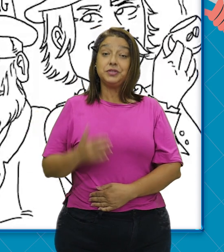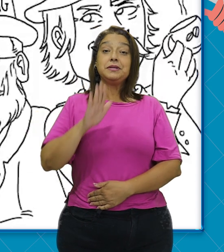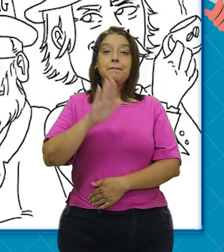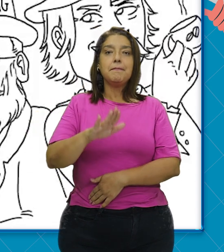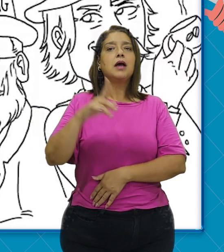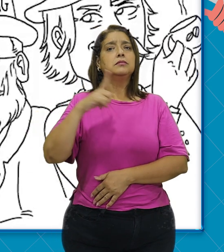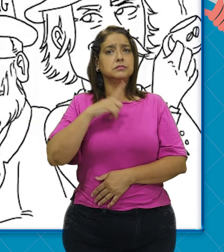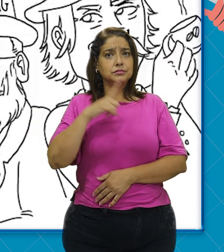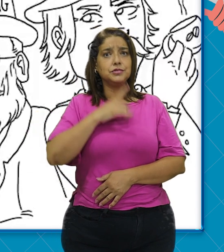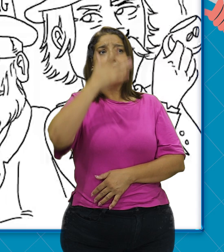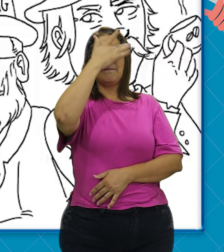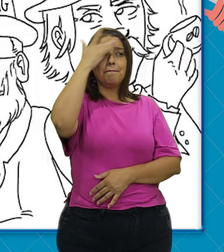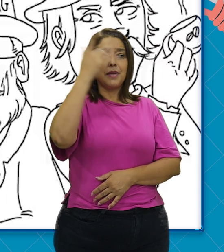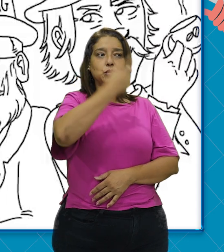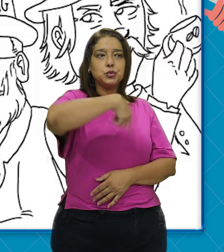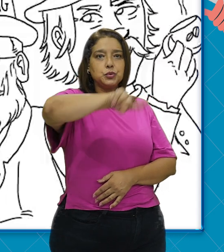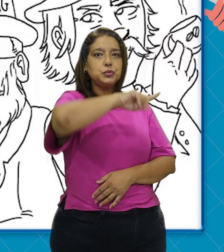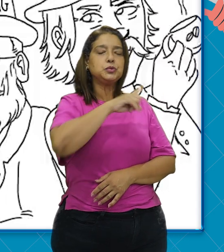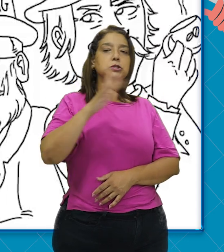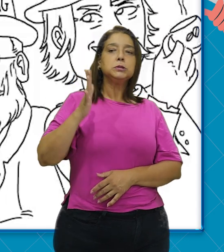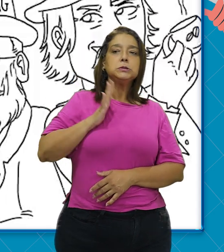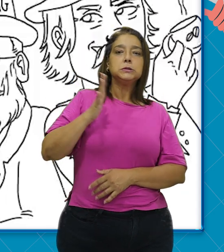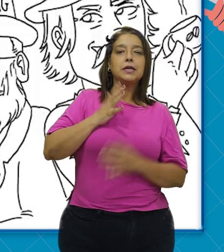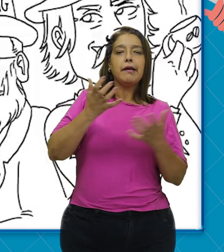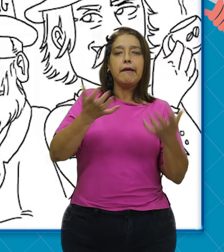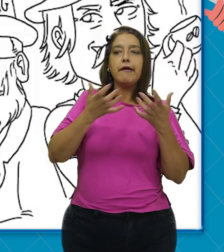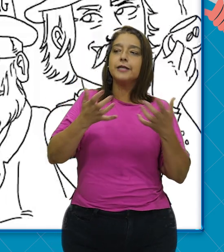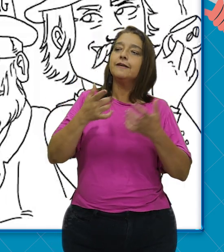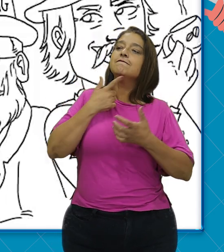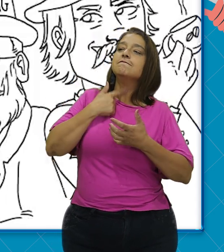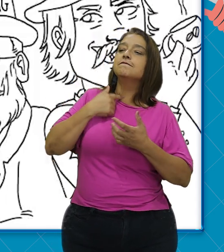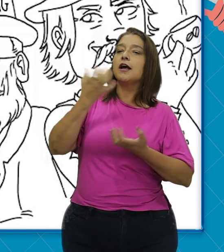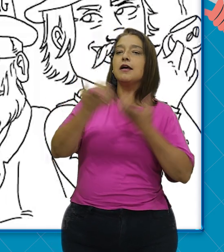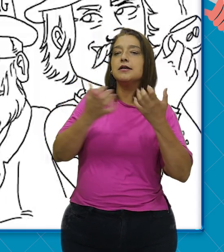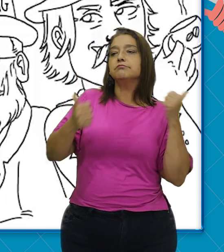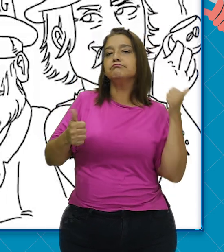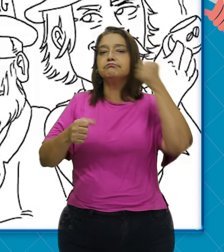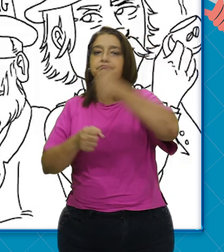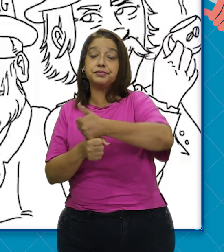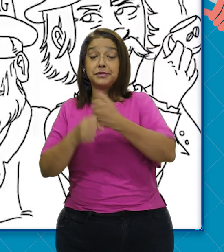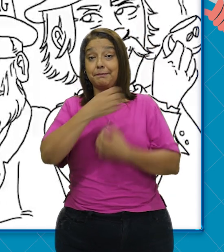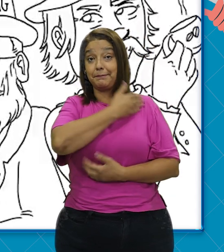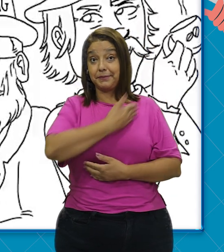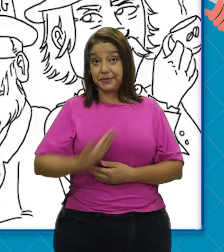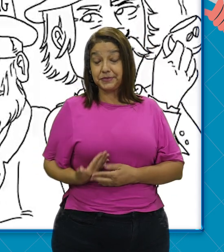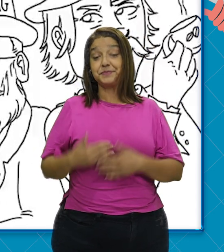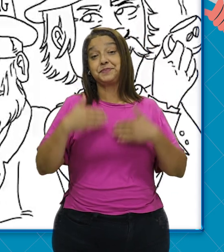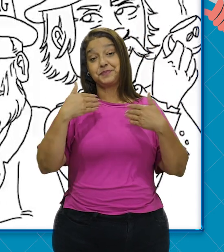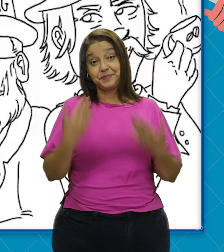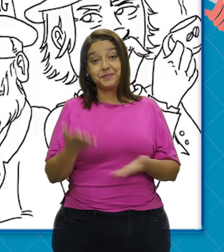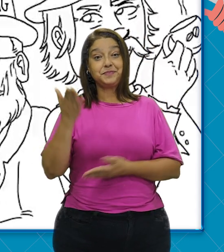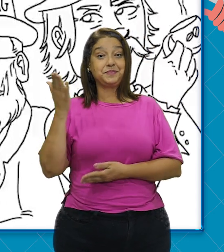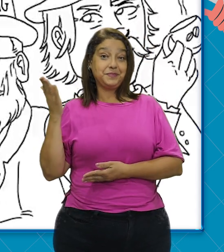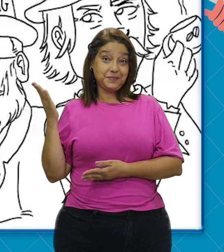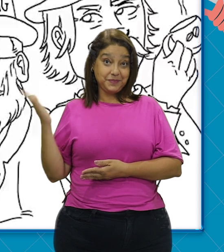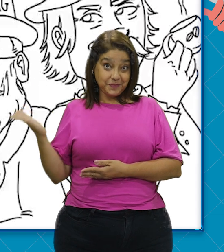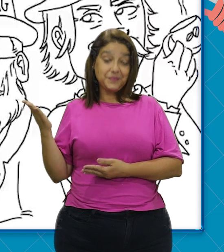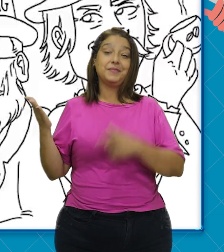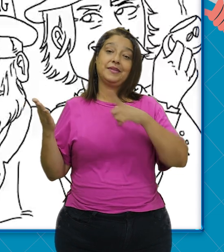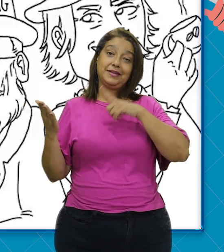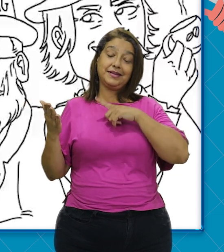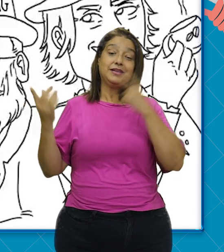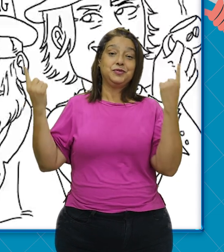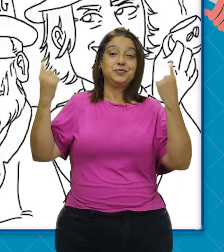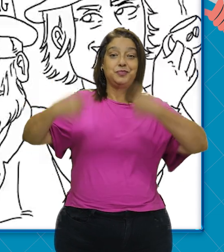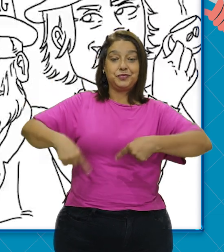gente poderosa de olho, se articulando para assumir a presidência. Dessa forma, a oligarquia cafeira paulista concorreu às